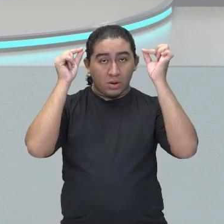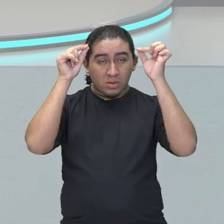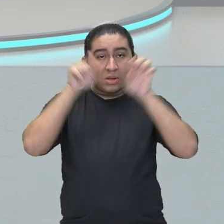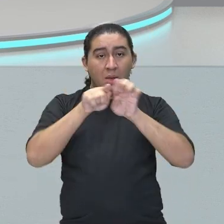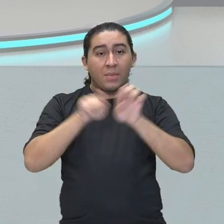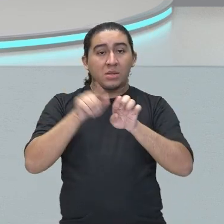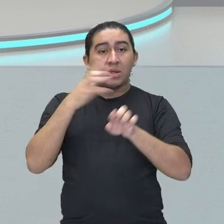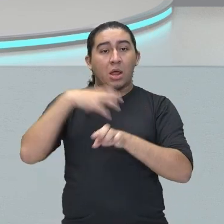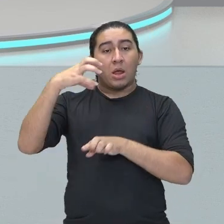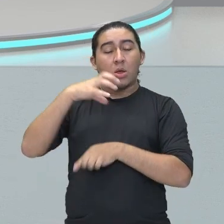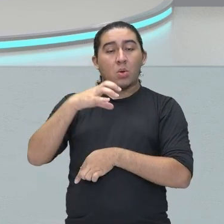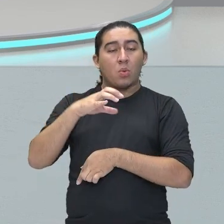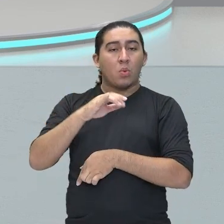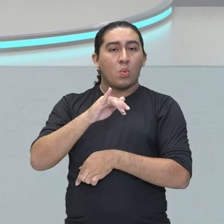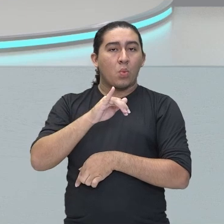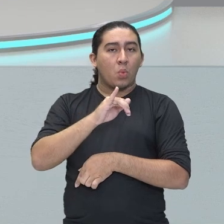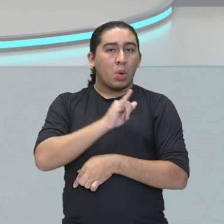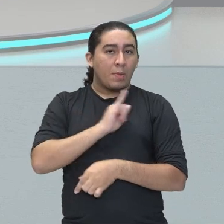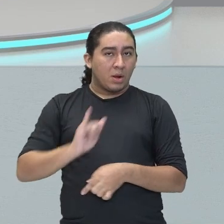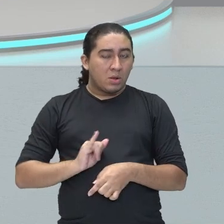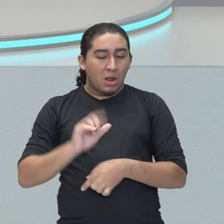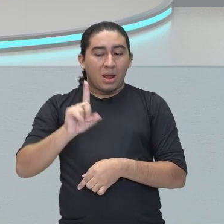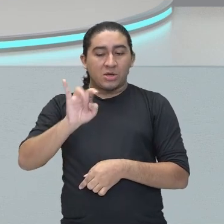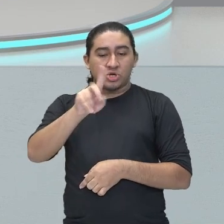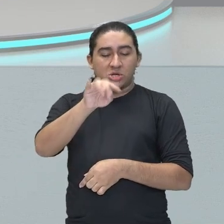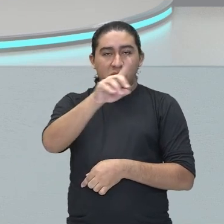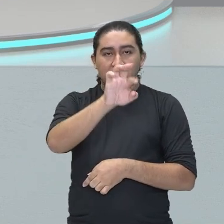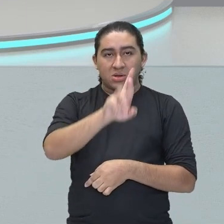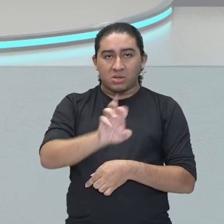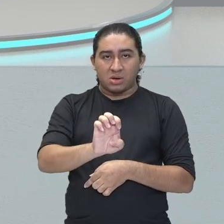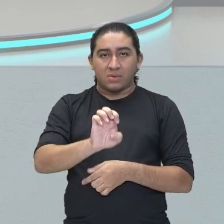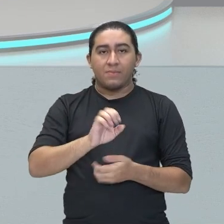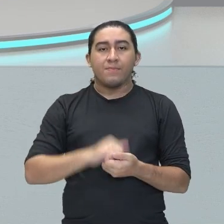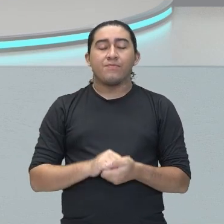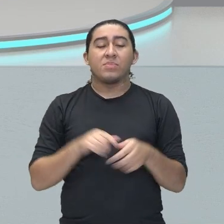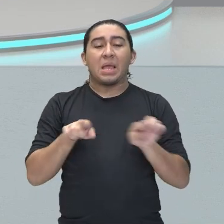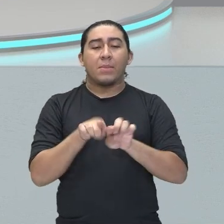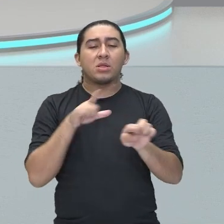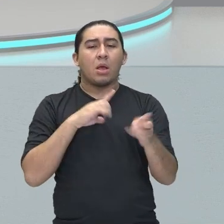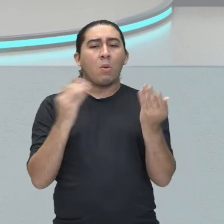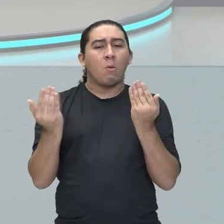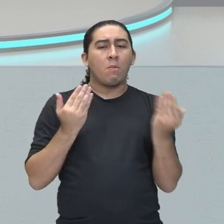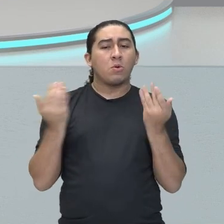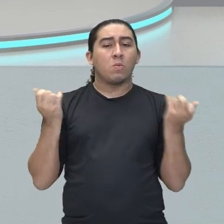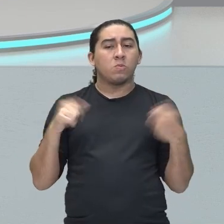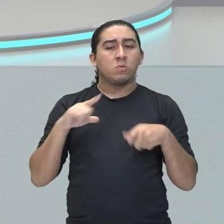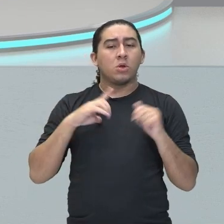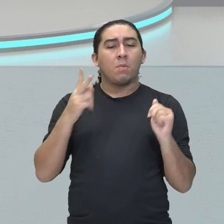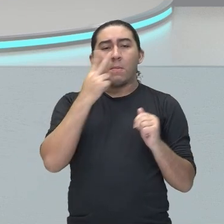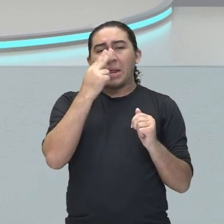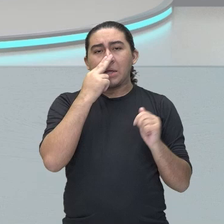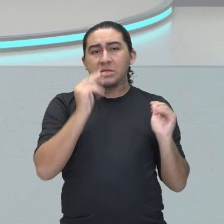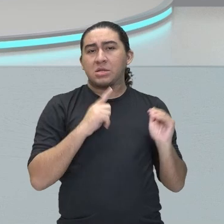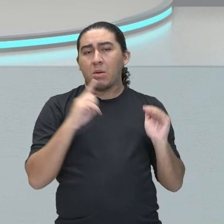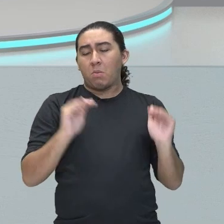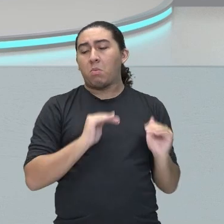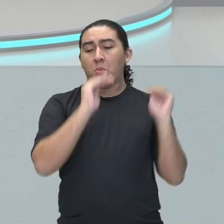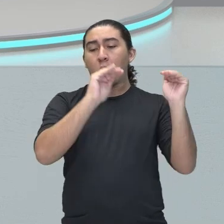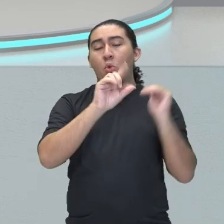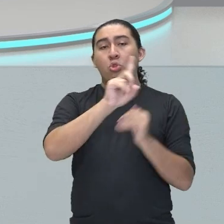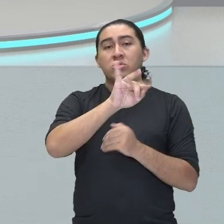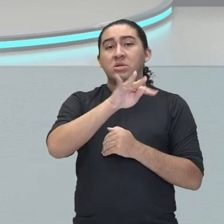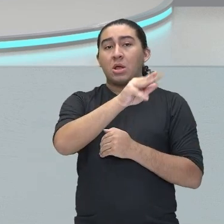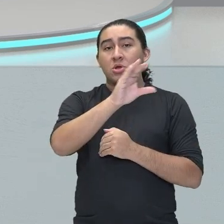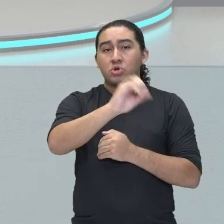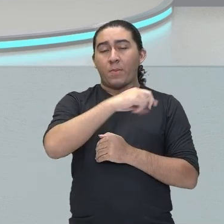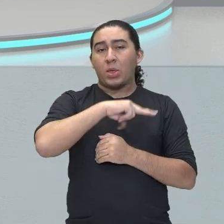Alexandre, por Trajano. Além dessa comparação que coloca em superioridade os lusitanos,